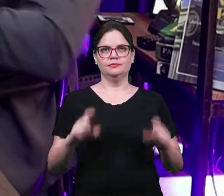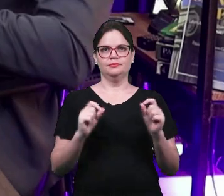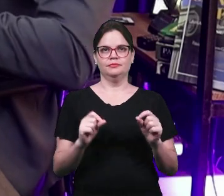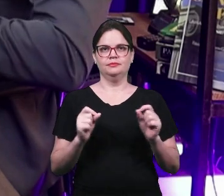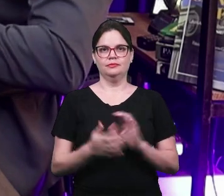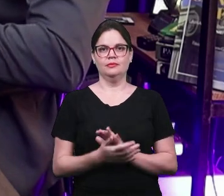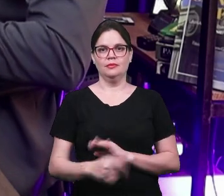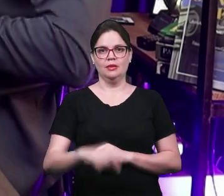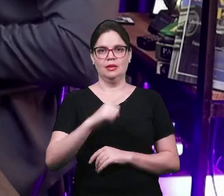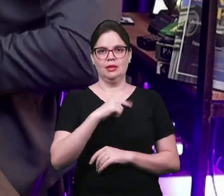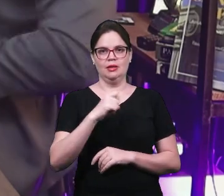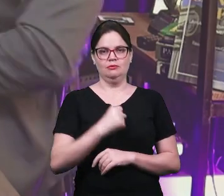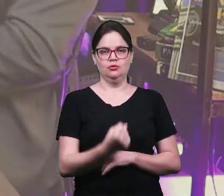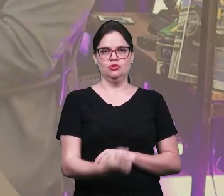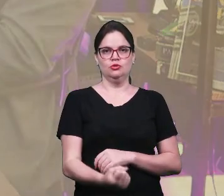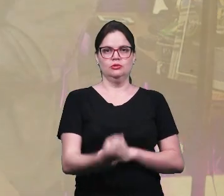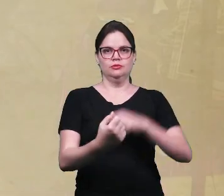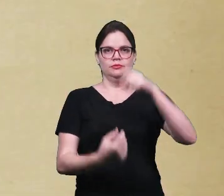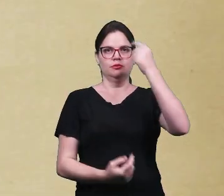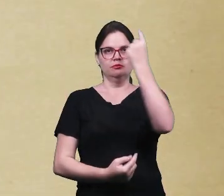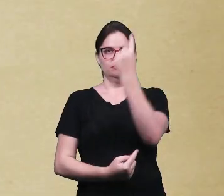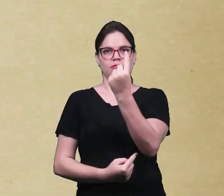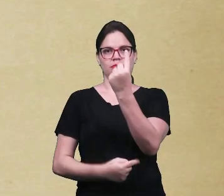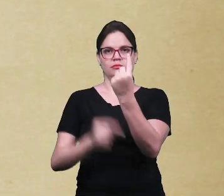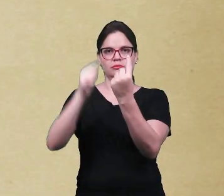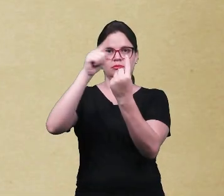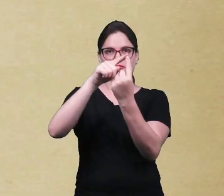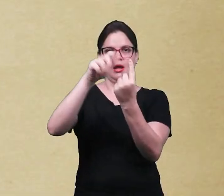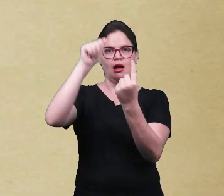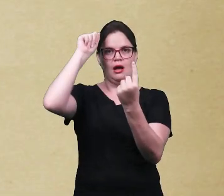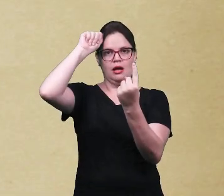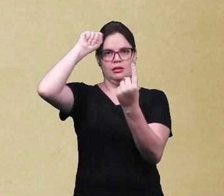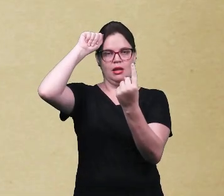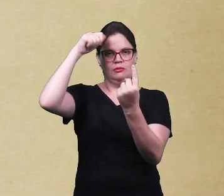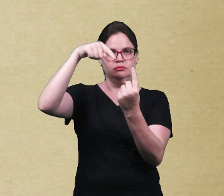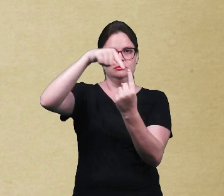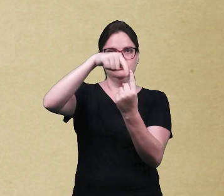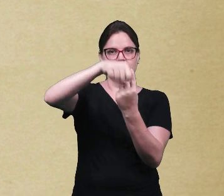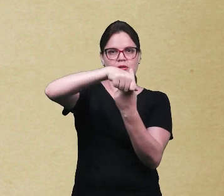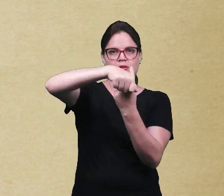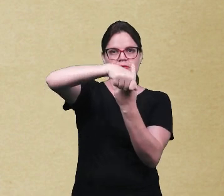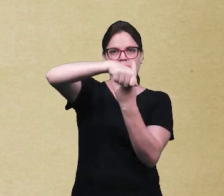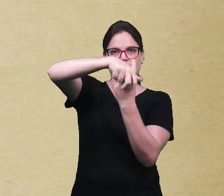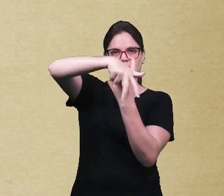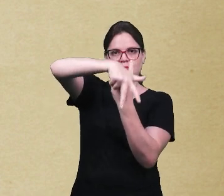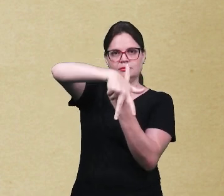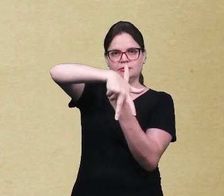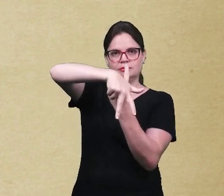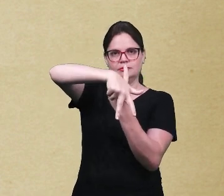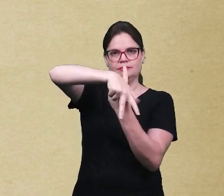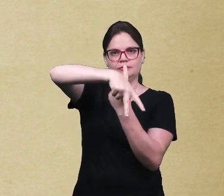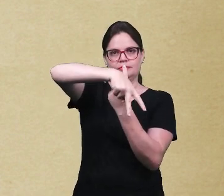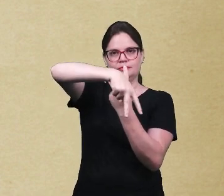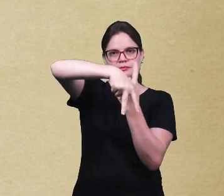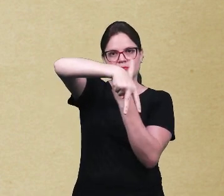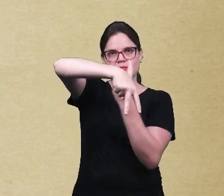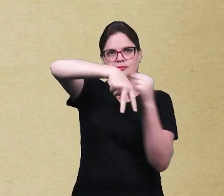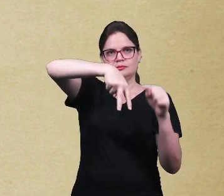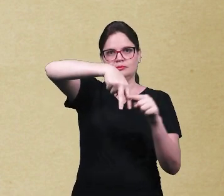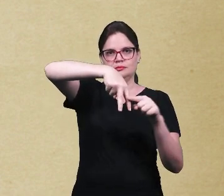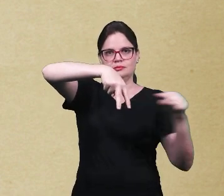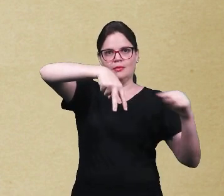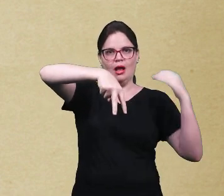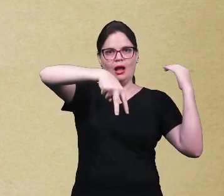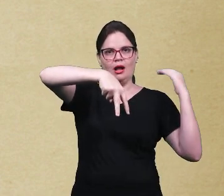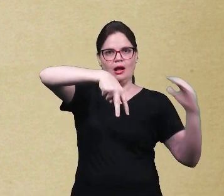Duas linhagens. A linhagem de Caim, que morre e perece no